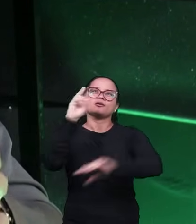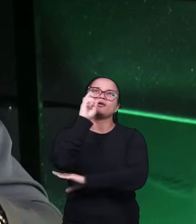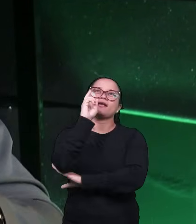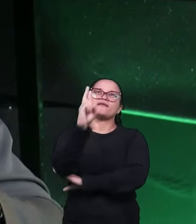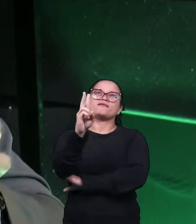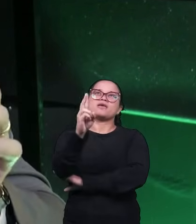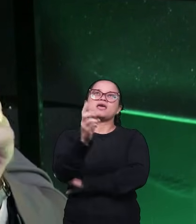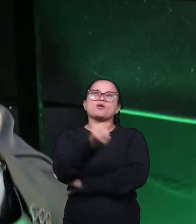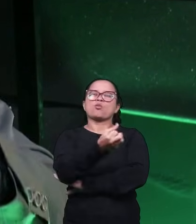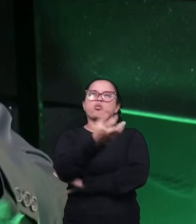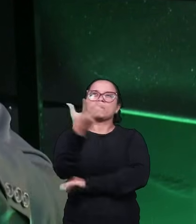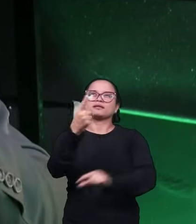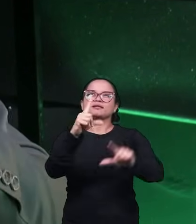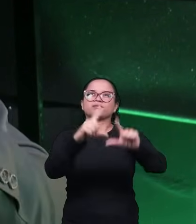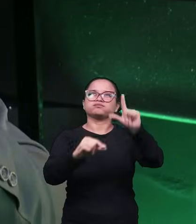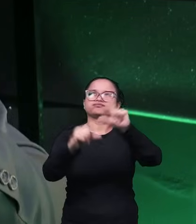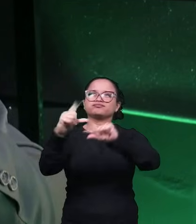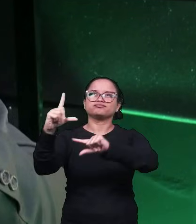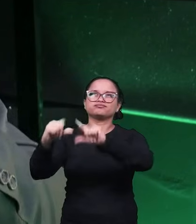quantidade, o Senhor estava mostrando ali